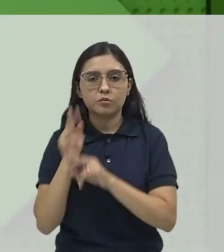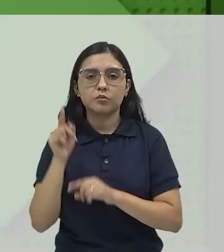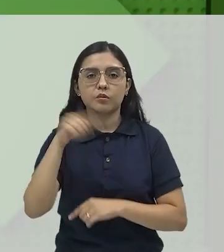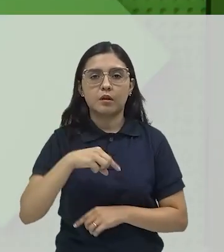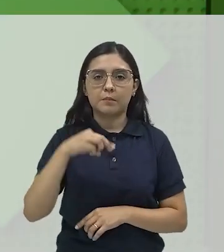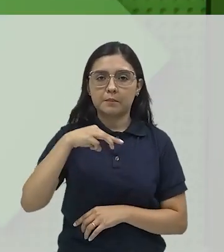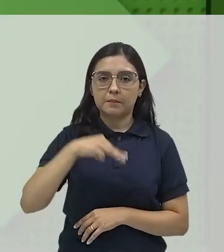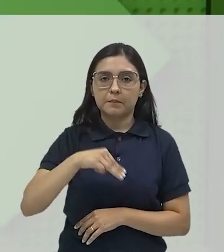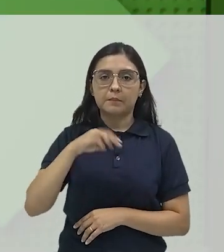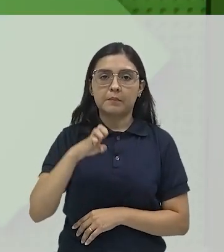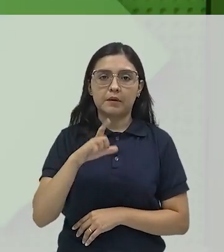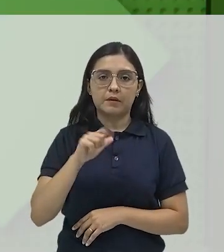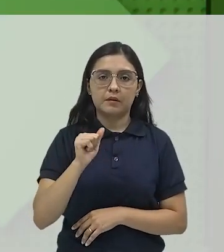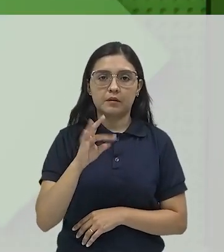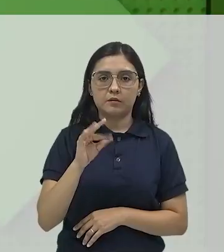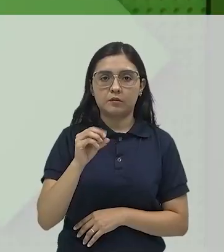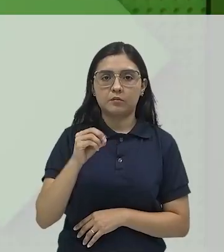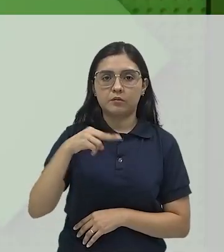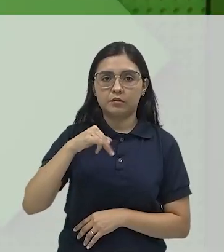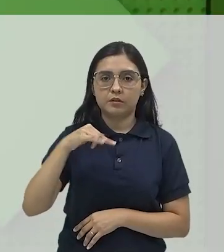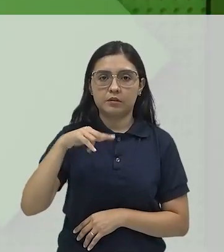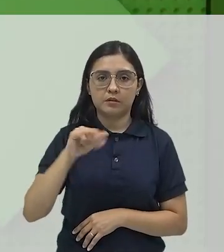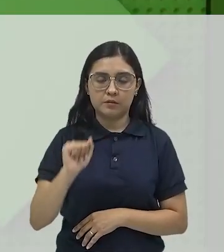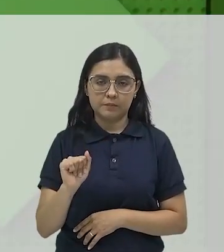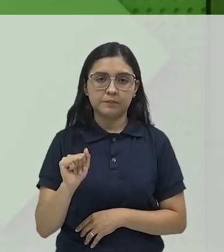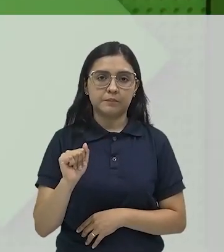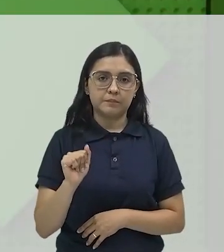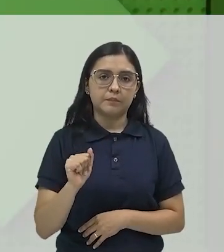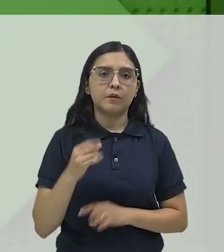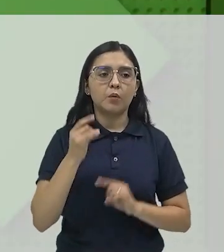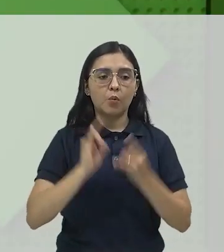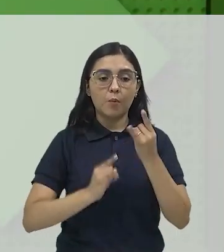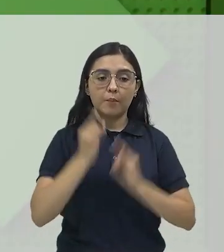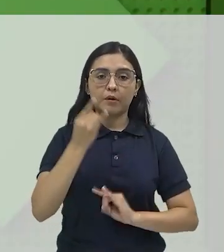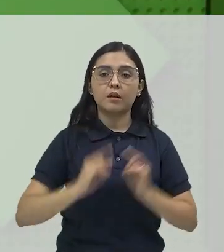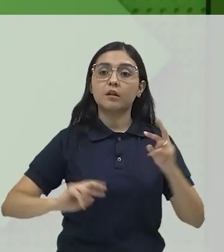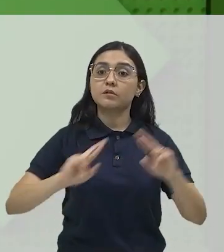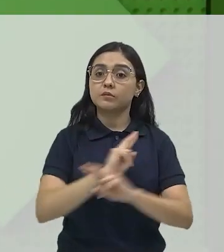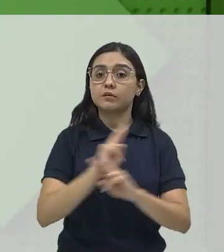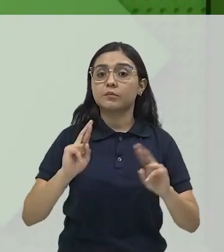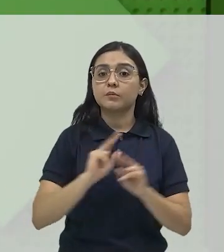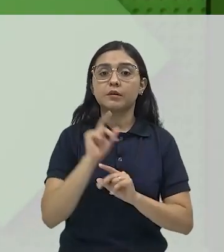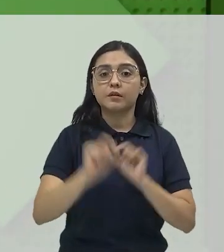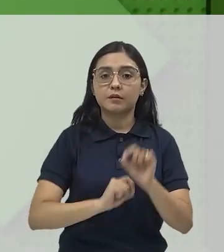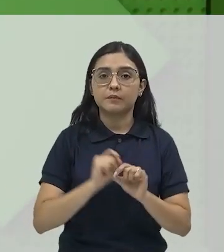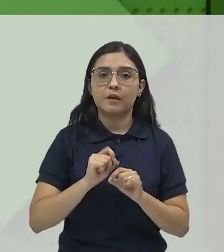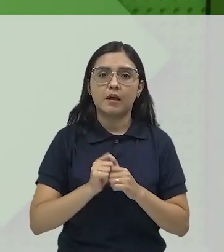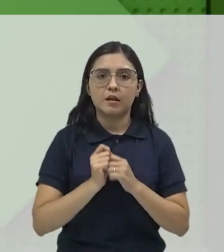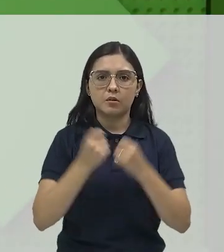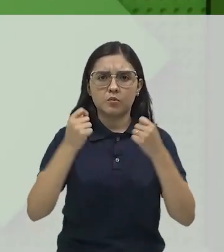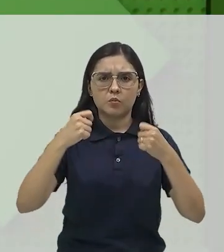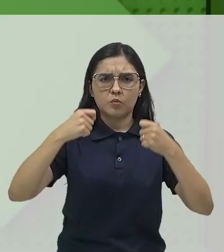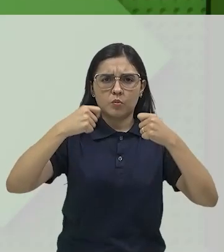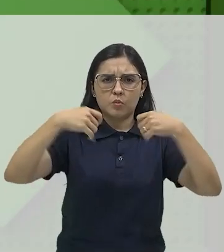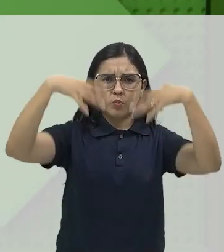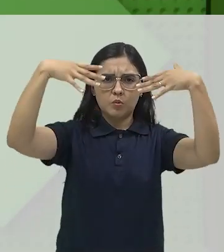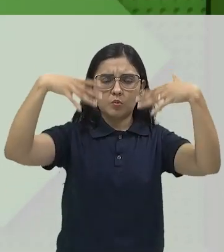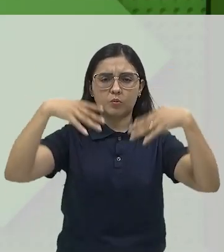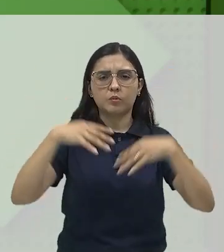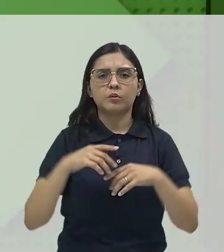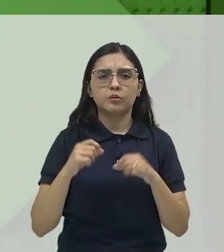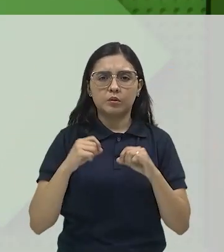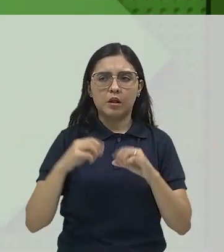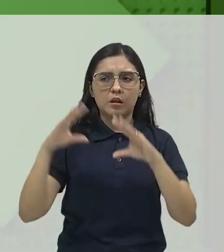a melatonina. Então, a melatonina, por exemplo, é um hormônio que ela vai estar ligado à luz. Quando a luz